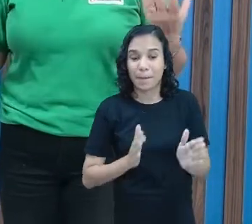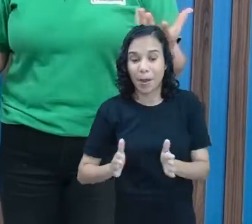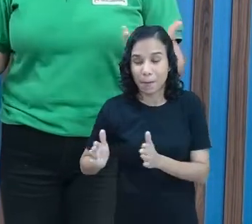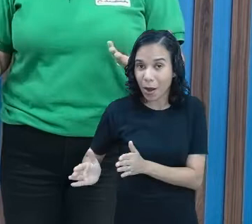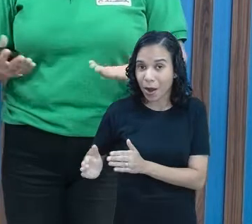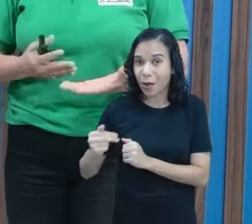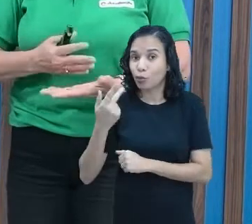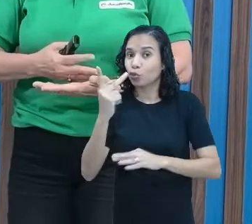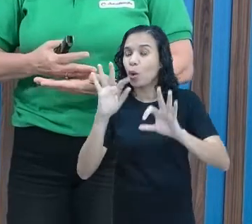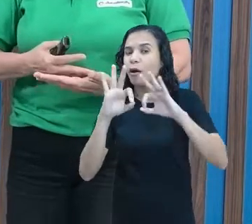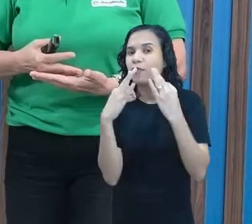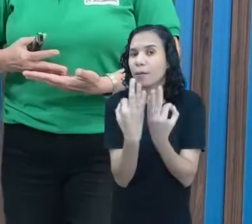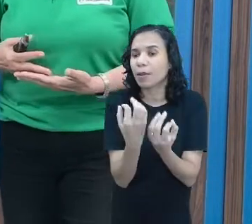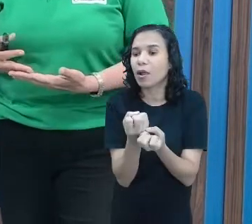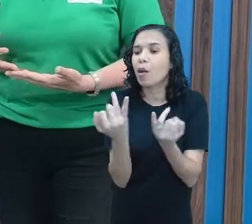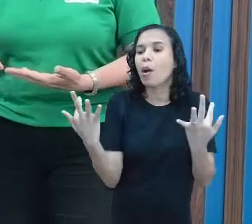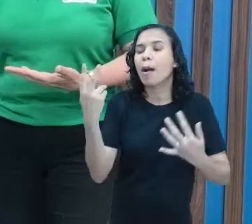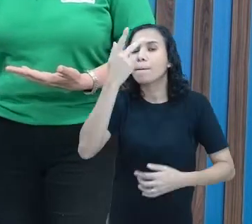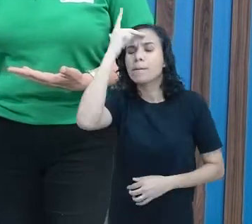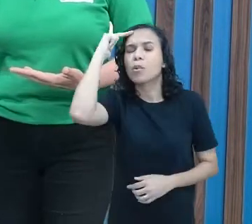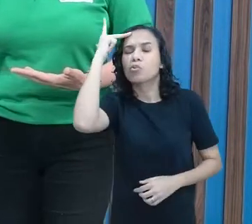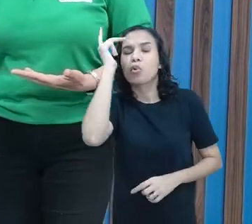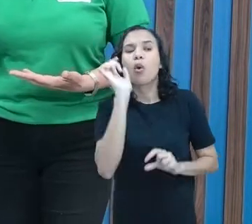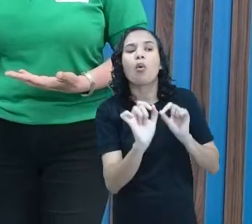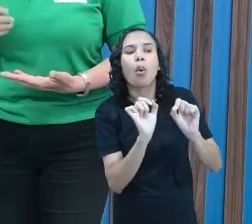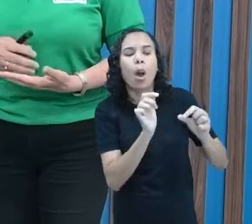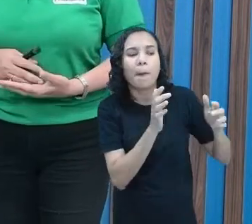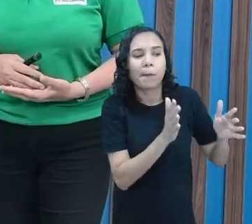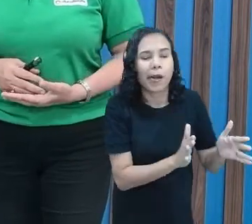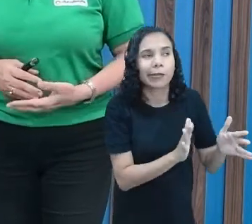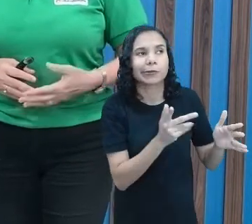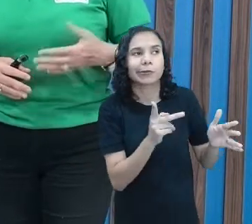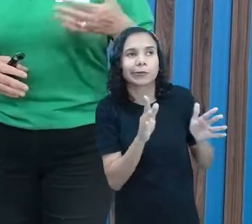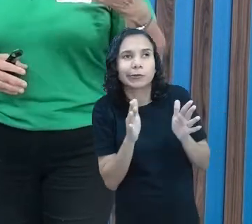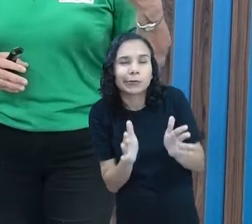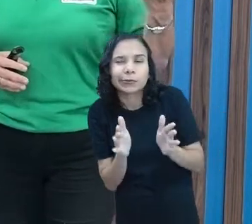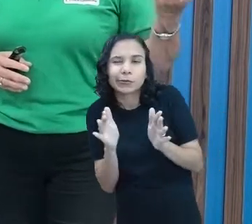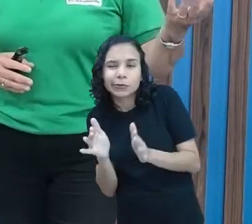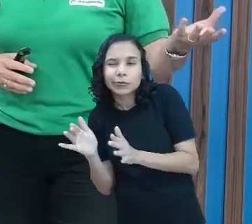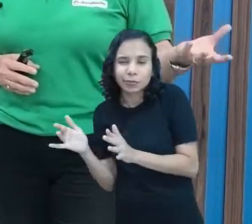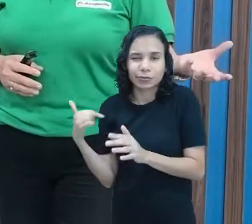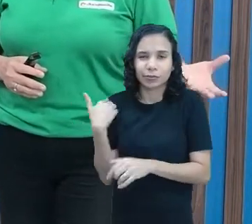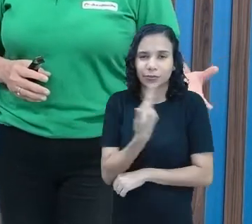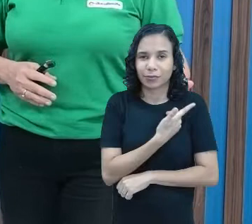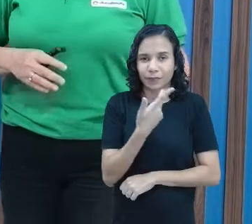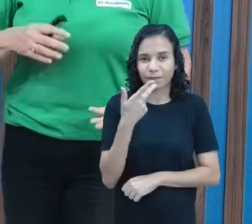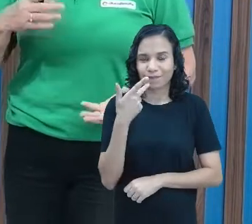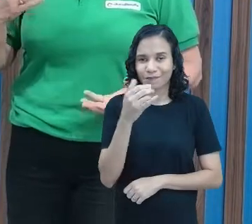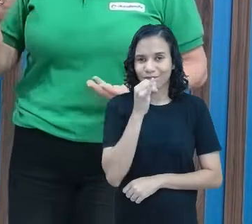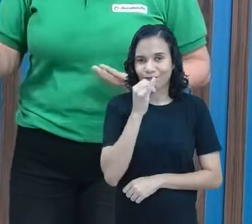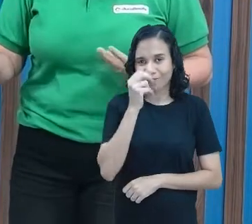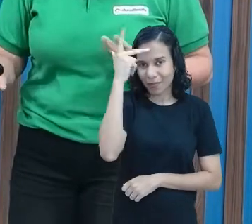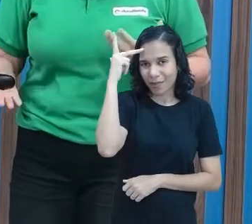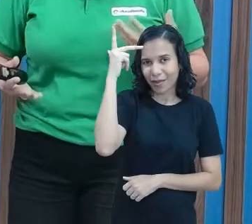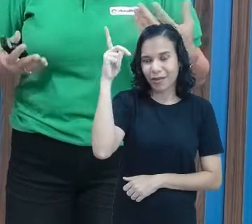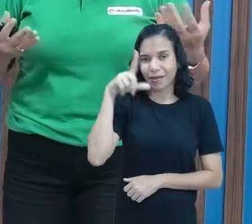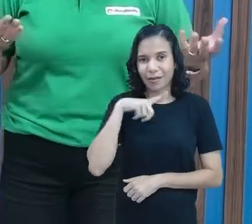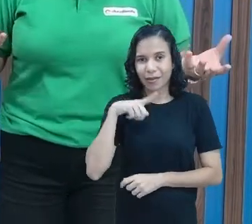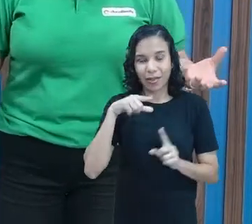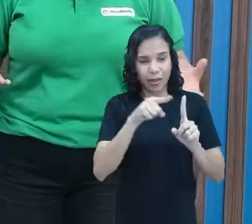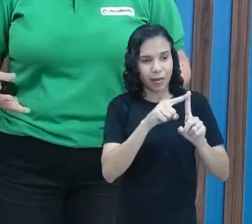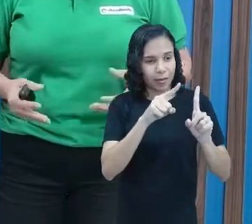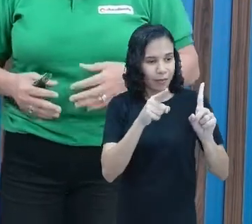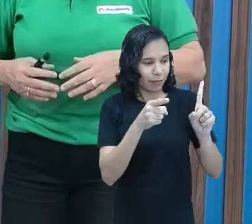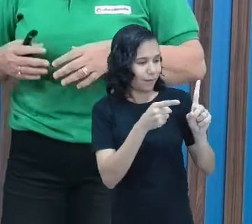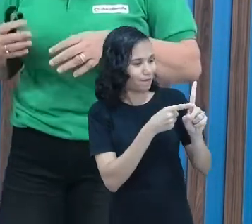Sua família, tem quantas pessoas passando por várias fases, né? Nós podemos ter pessoas que estão